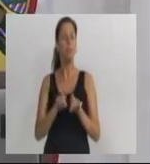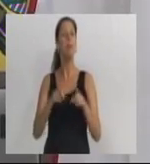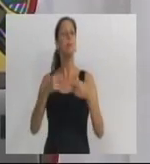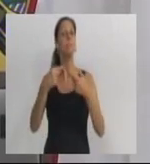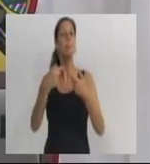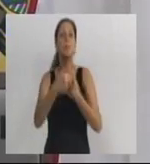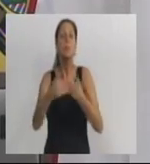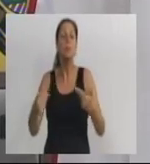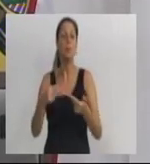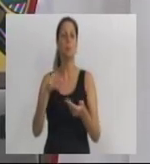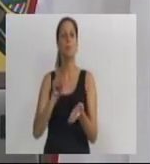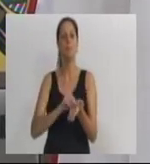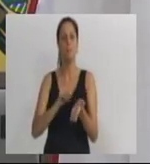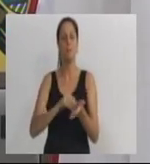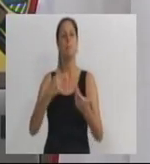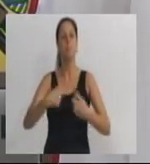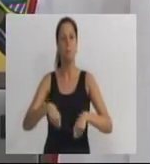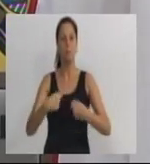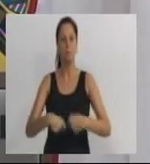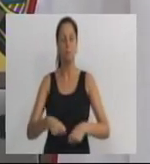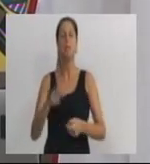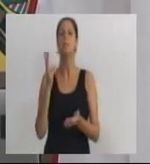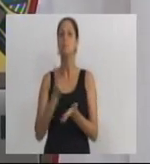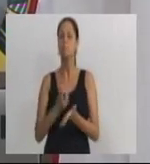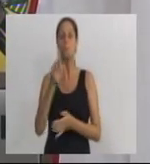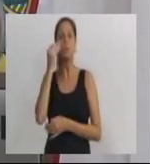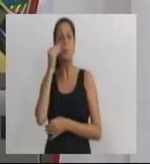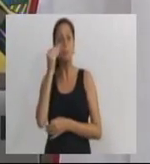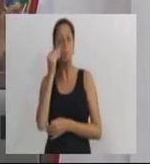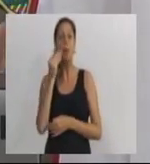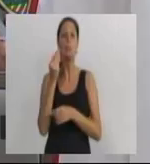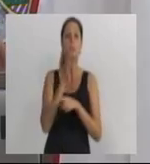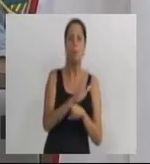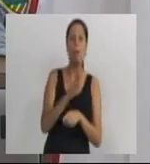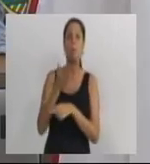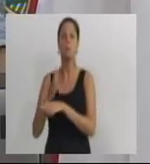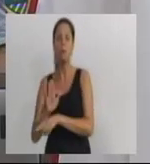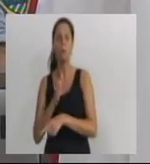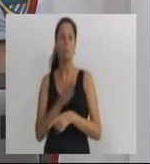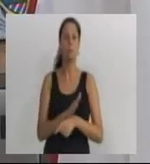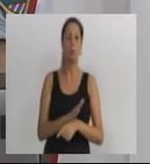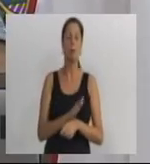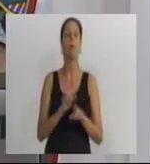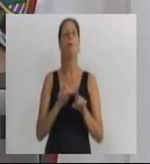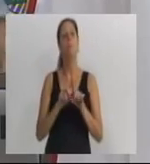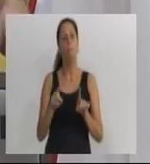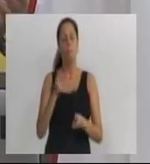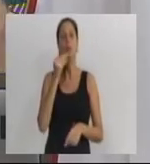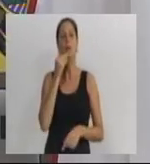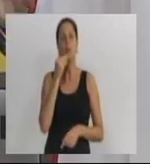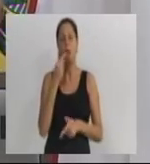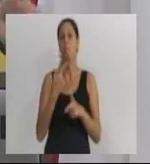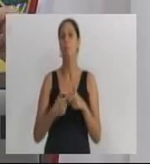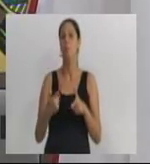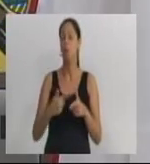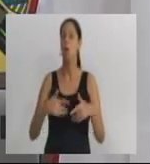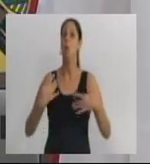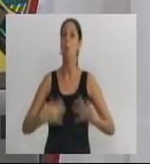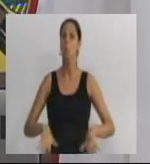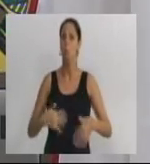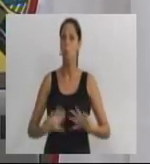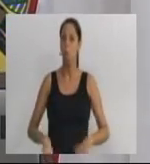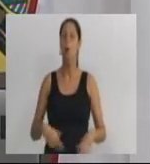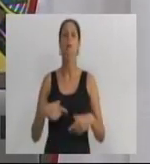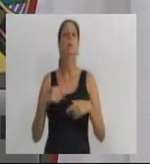tem procurado atender a todas as demandas e necessidades. Certamente, as demandas são muitas, certamente as necessidades são